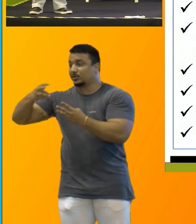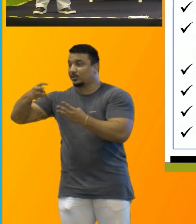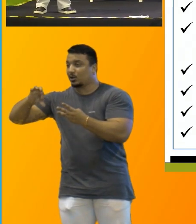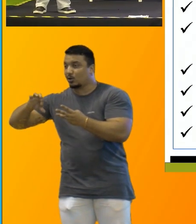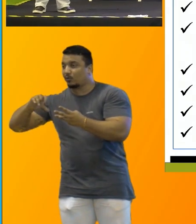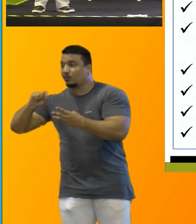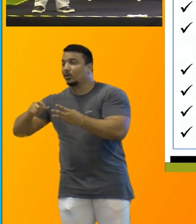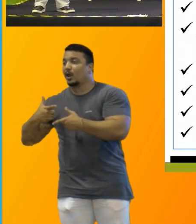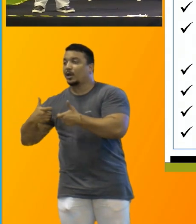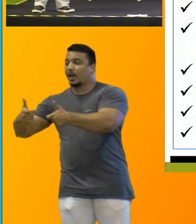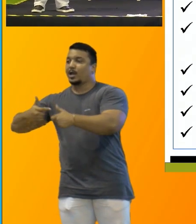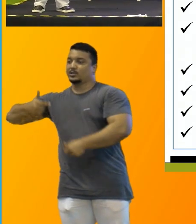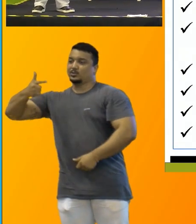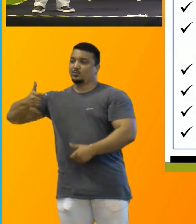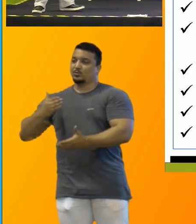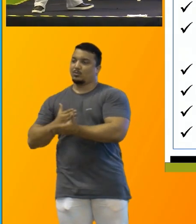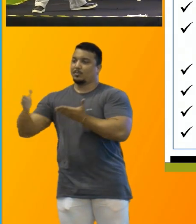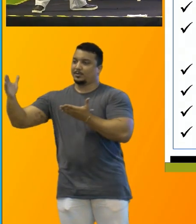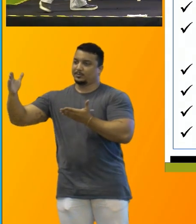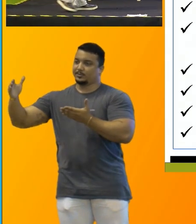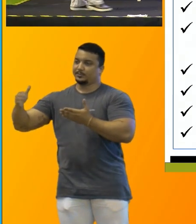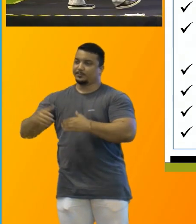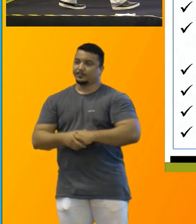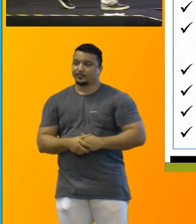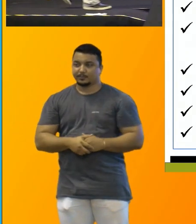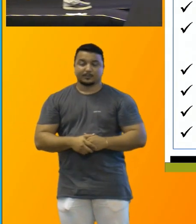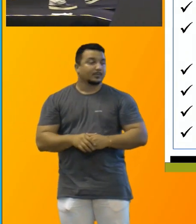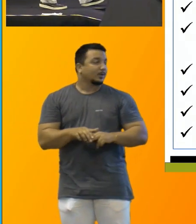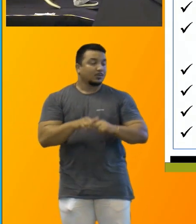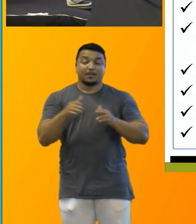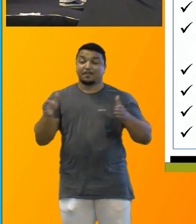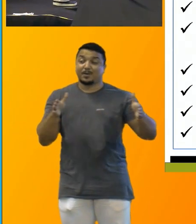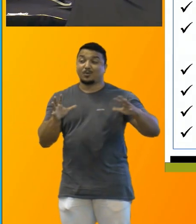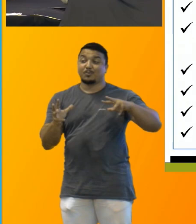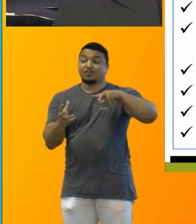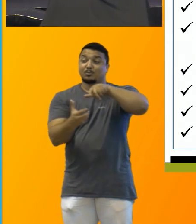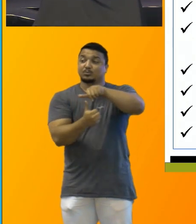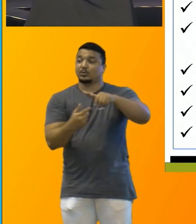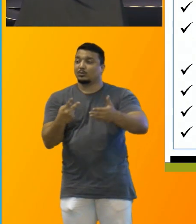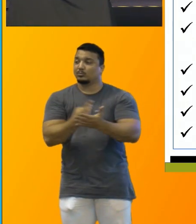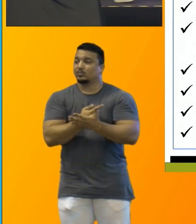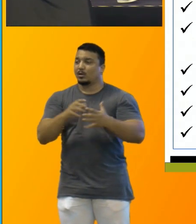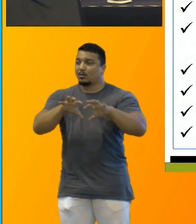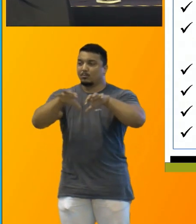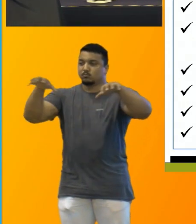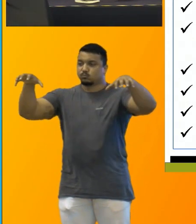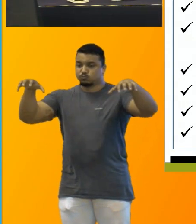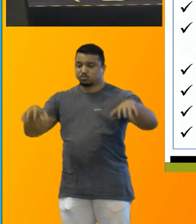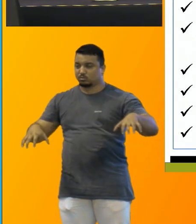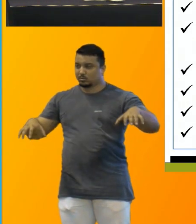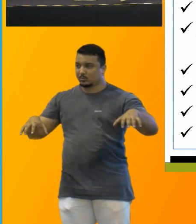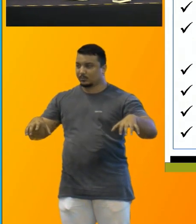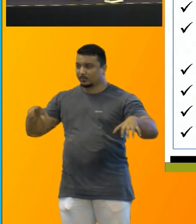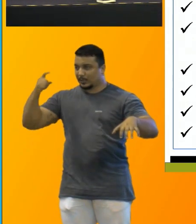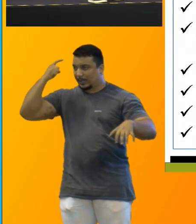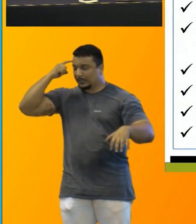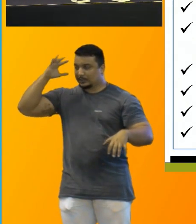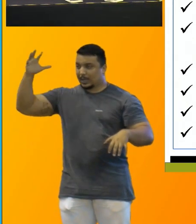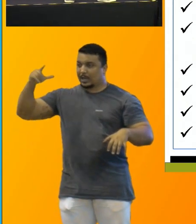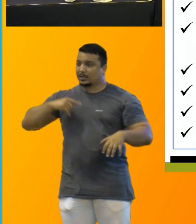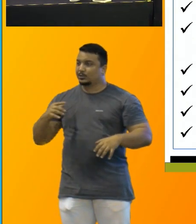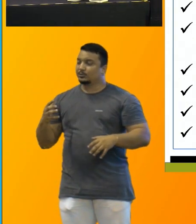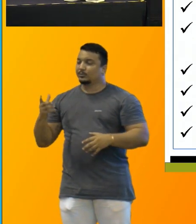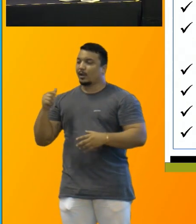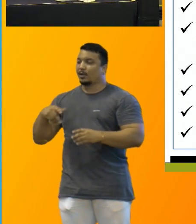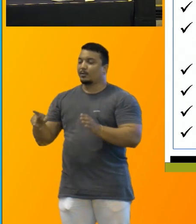Segunda Guerra. Ei, nesse período o mundo foi marcado por uma polarização ideológica da extrema esquerda